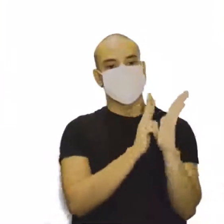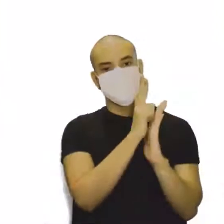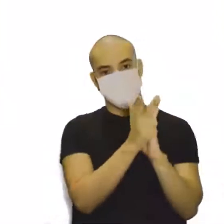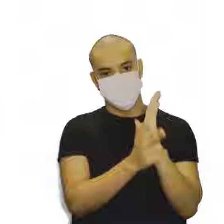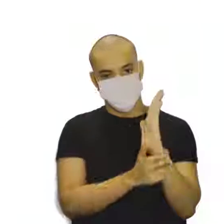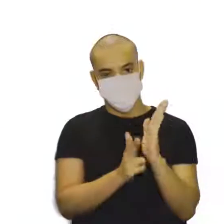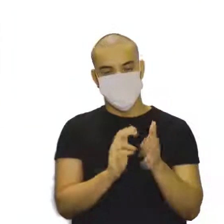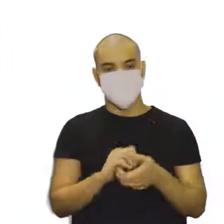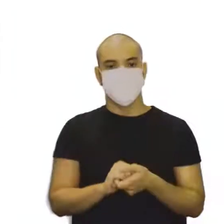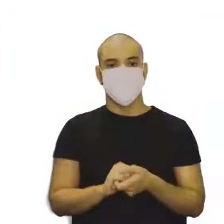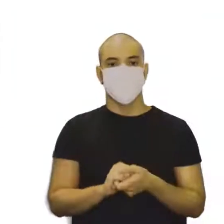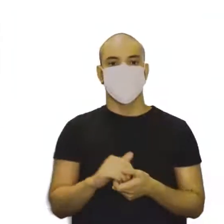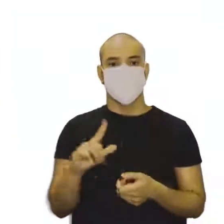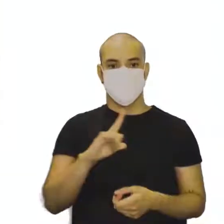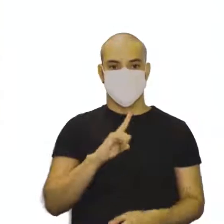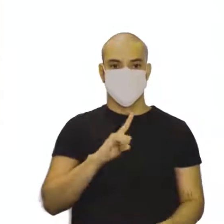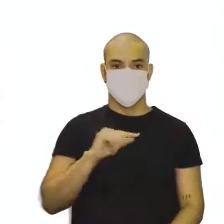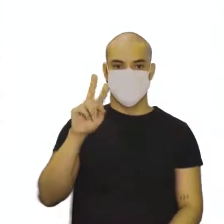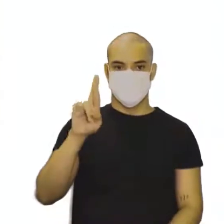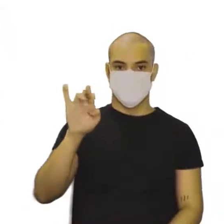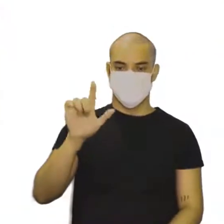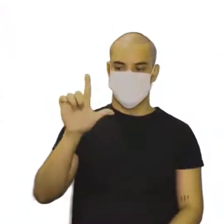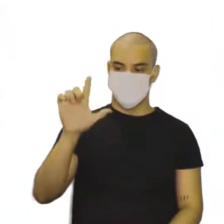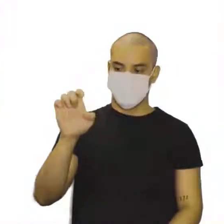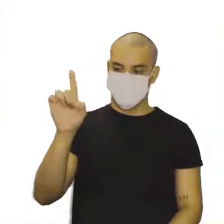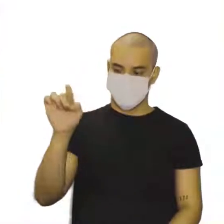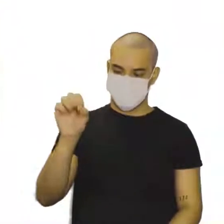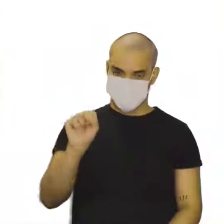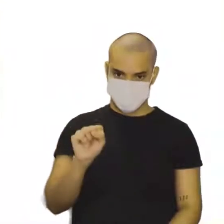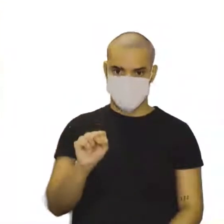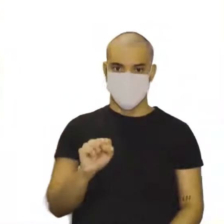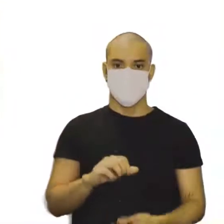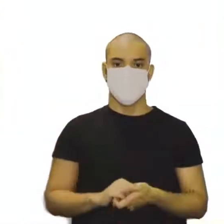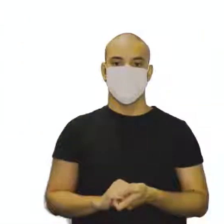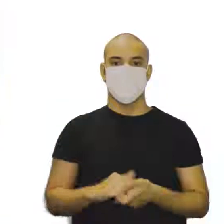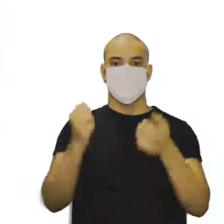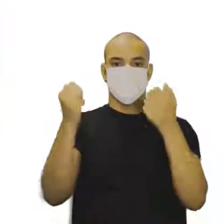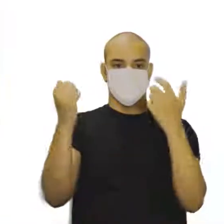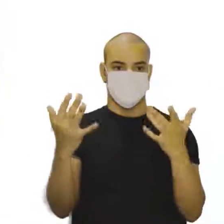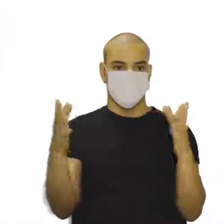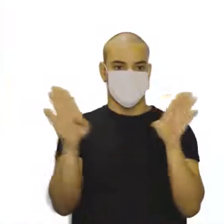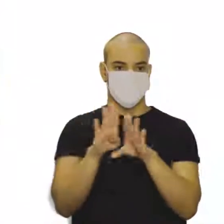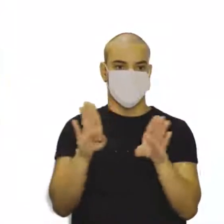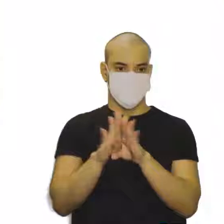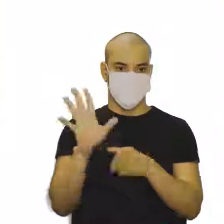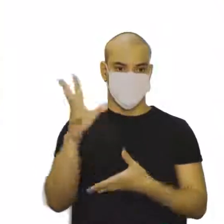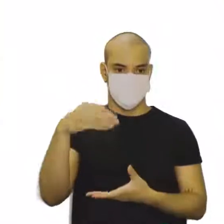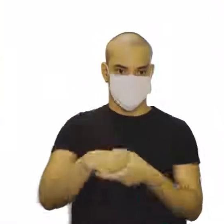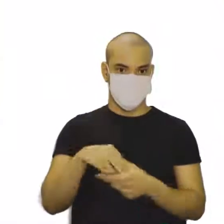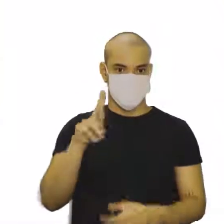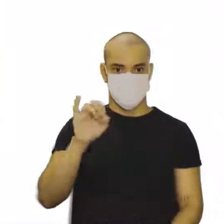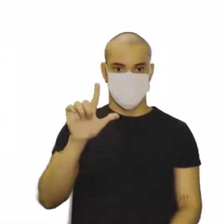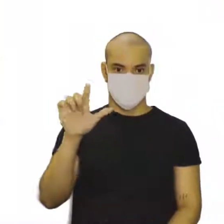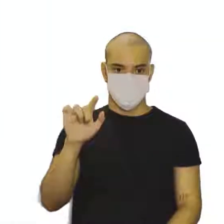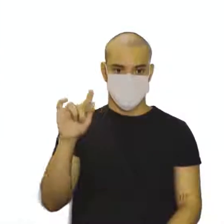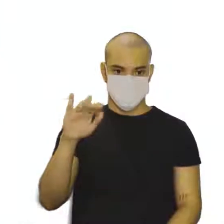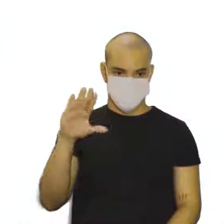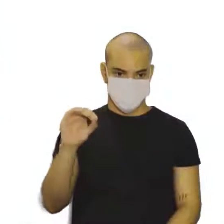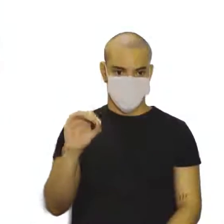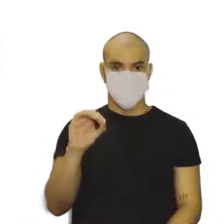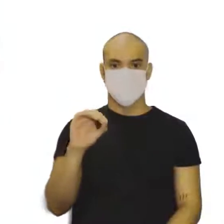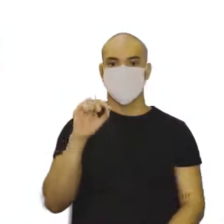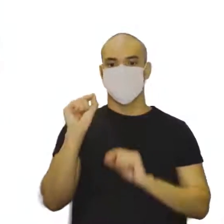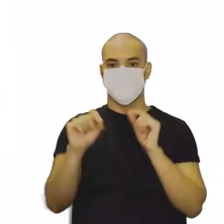disjuntor e tem os relés também, tá? O relé, falamos de disjuntor fusível, tem o relézinho. O relé é um